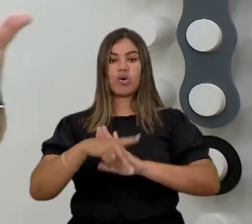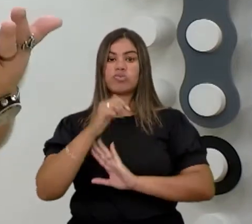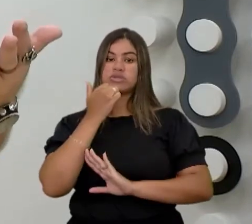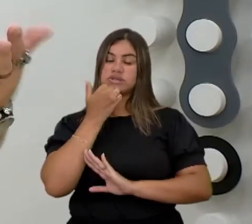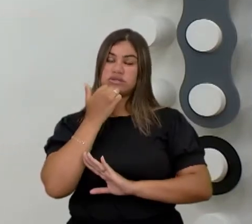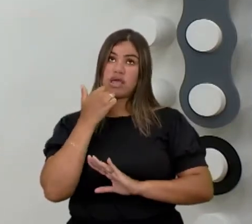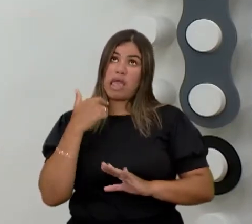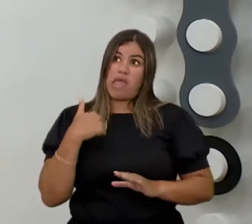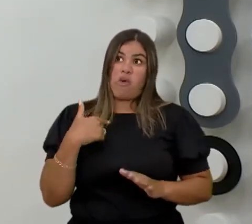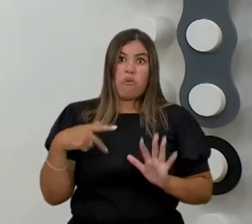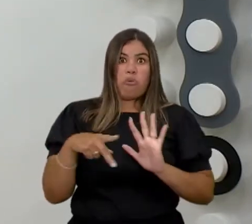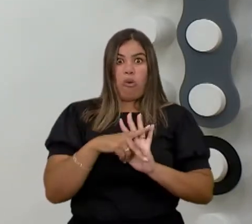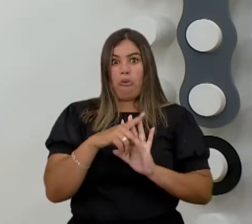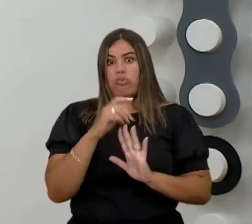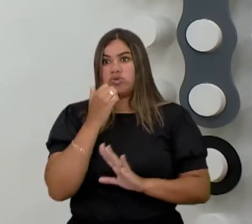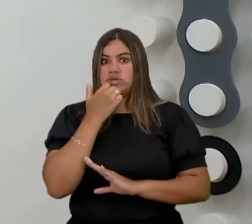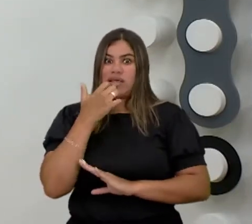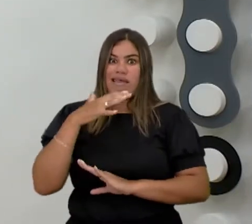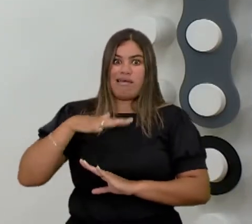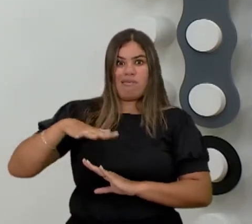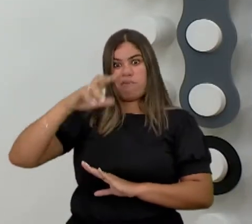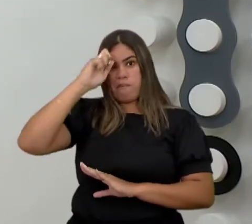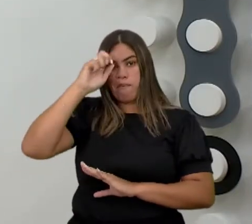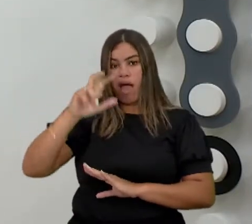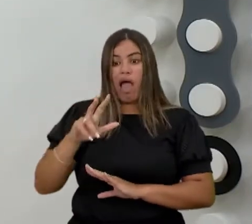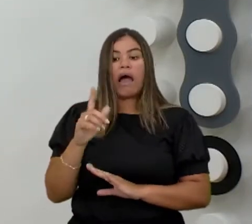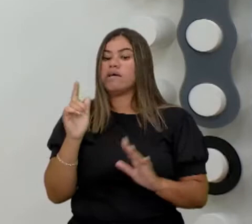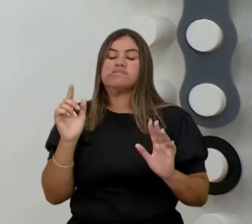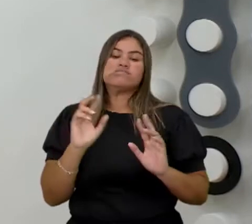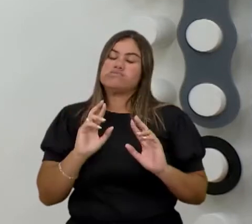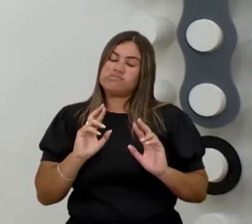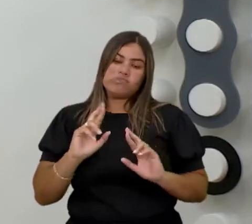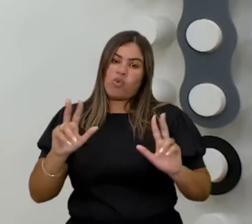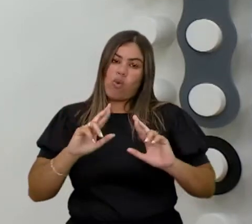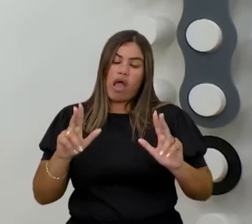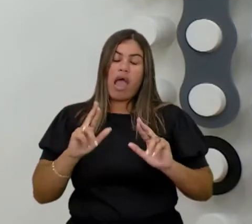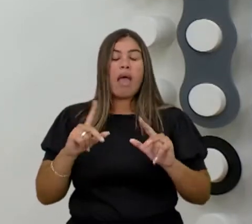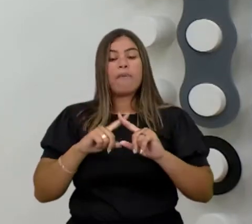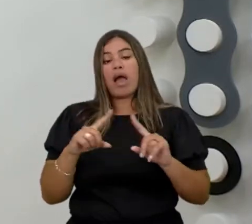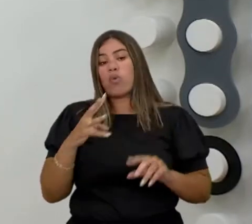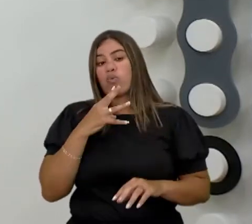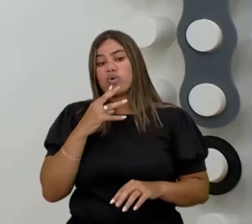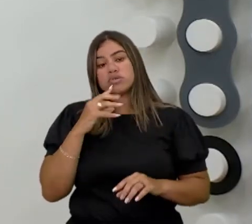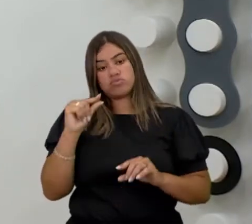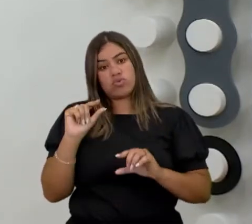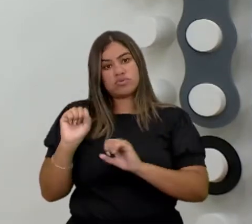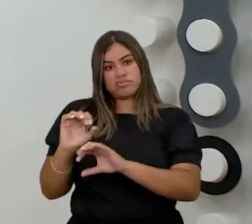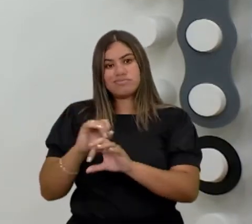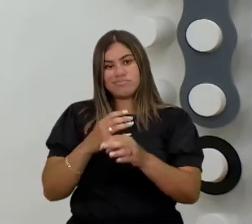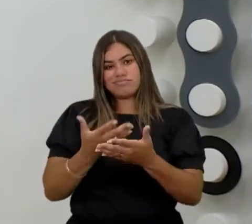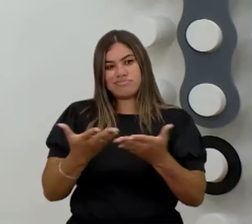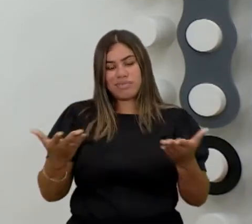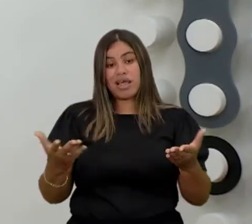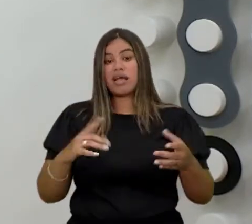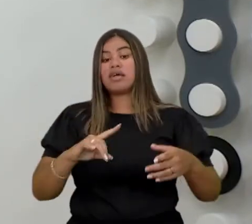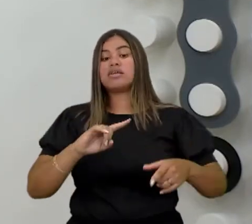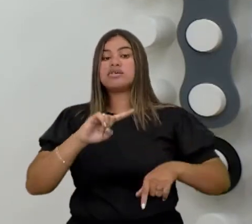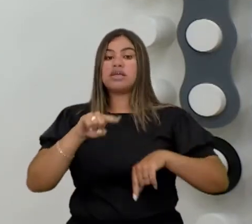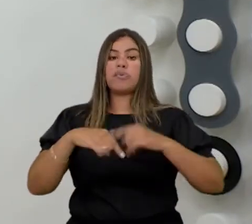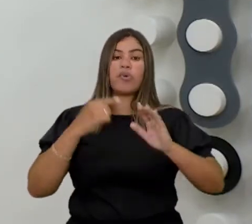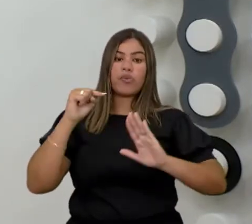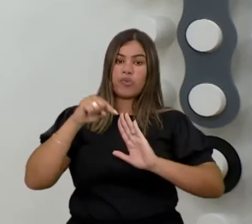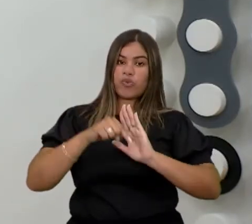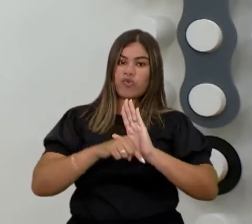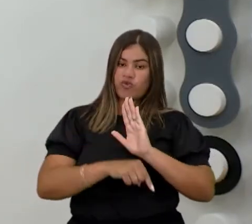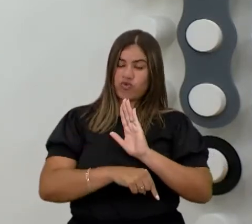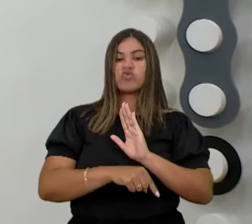sou um expert, né, nessa área, né, mas eu conheço um pouco, é o que eu estou passando para vocês, até porque nós não vamos nos aprofundarmos